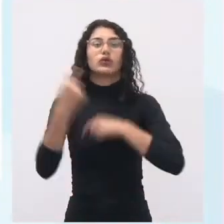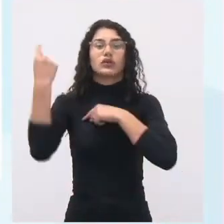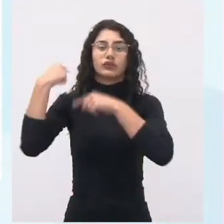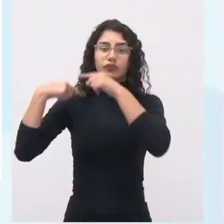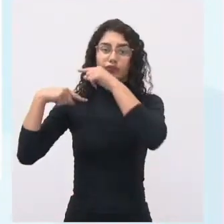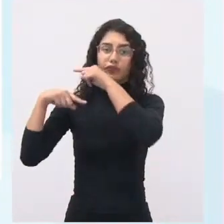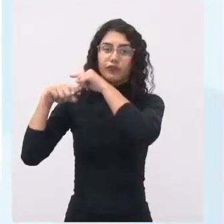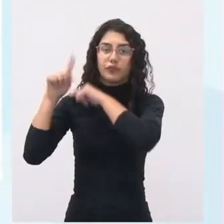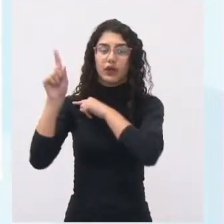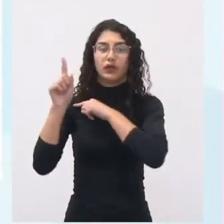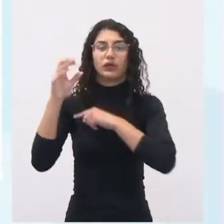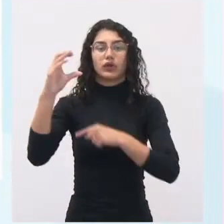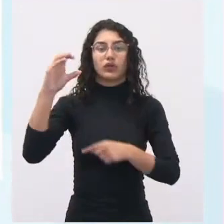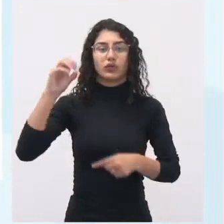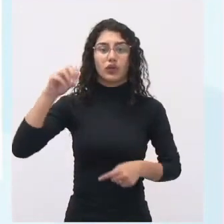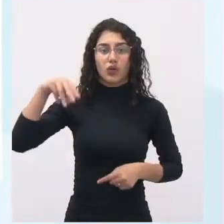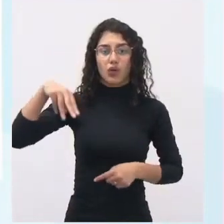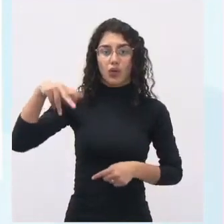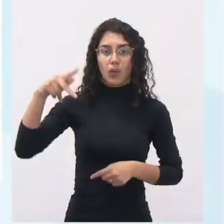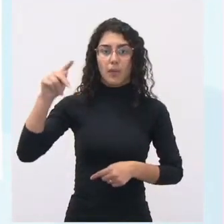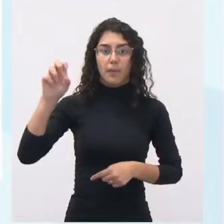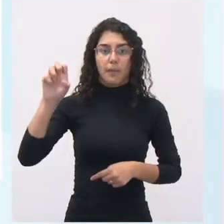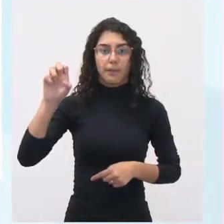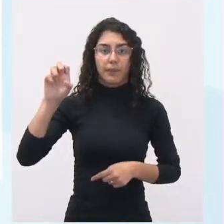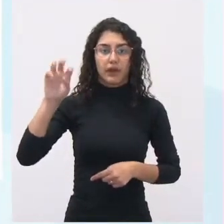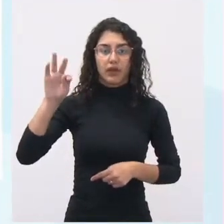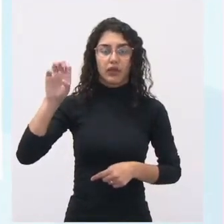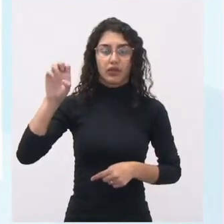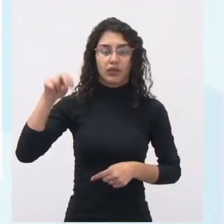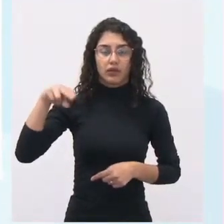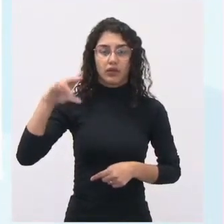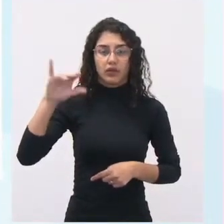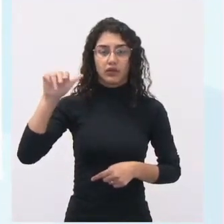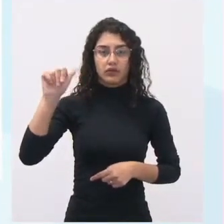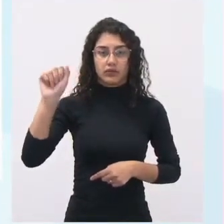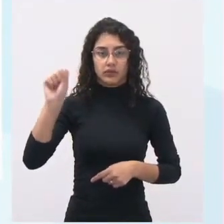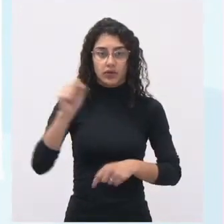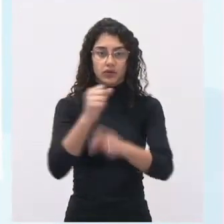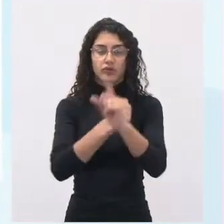competências cognitivas e socioemocionais, a integração